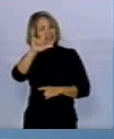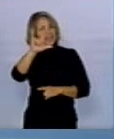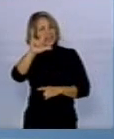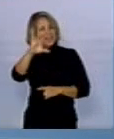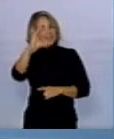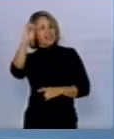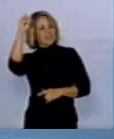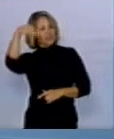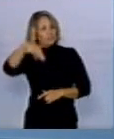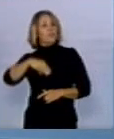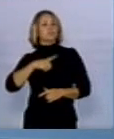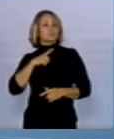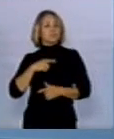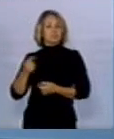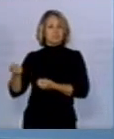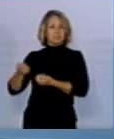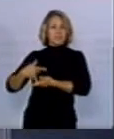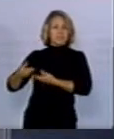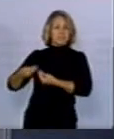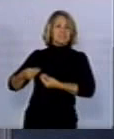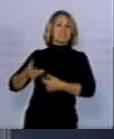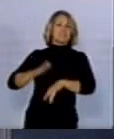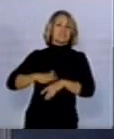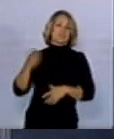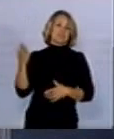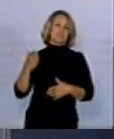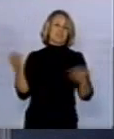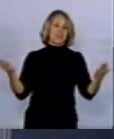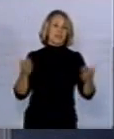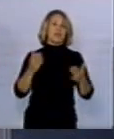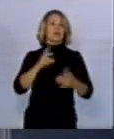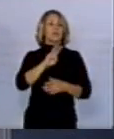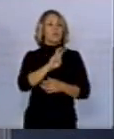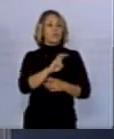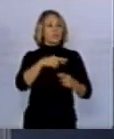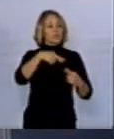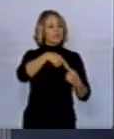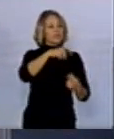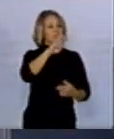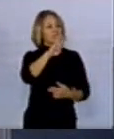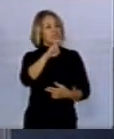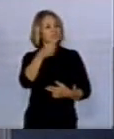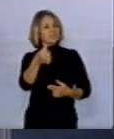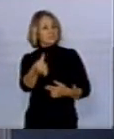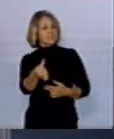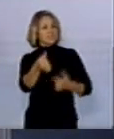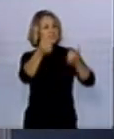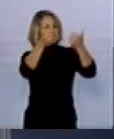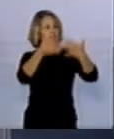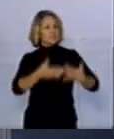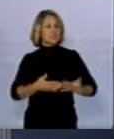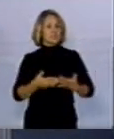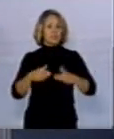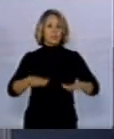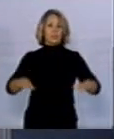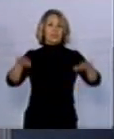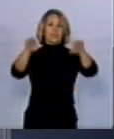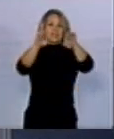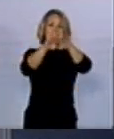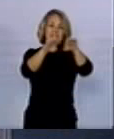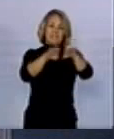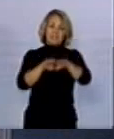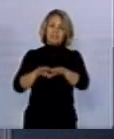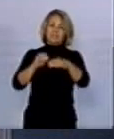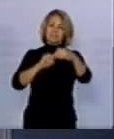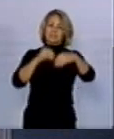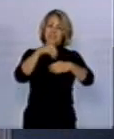do que a radiodifusão. Então, esses artigos, esse artigo 5º e 6º, buscam estabelecer um determinado equilíbrio entre setores